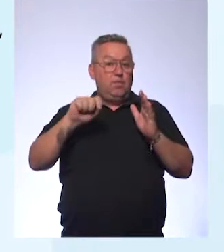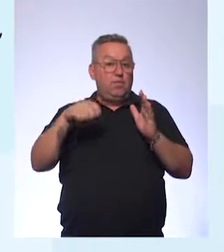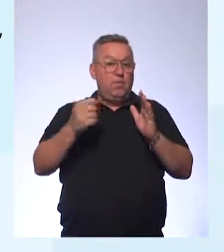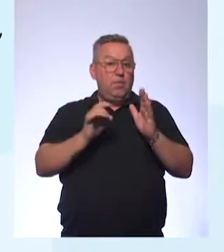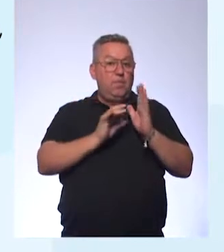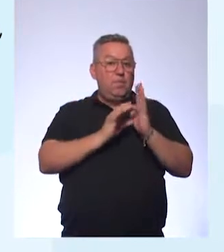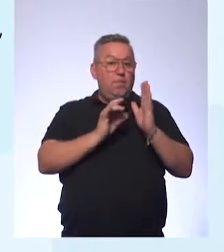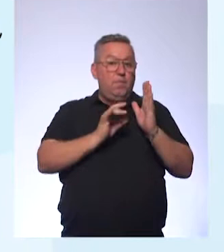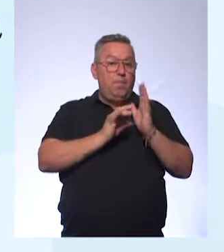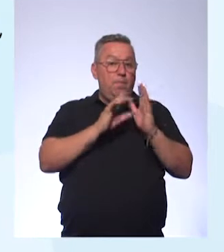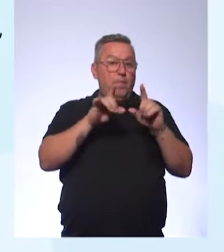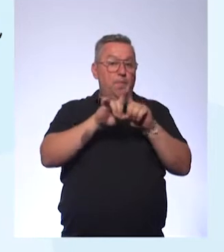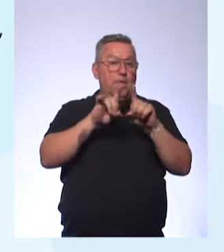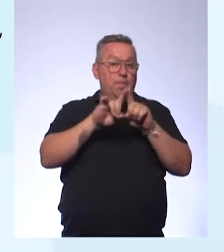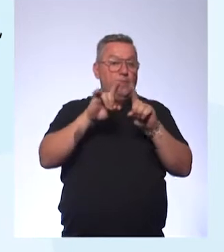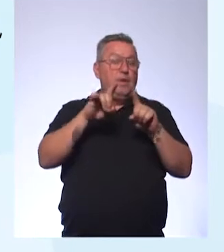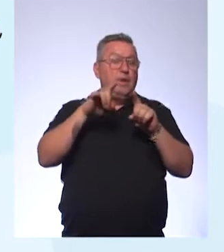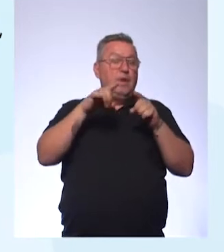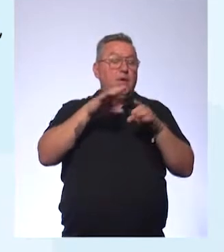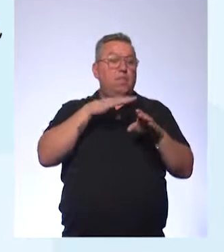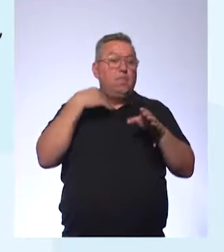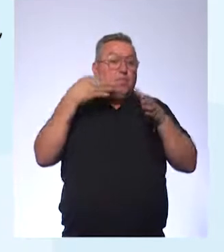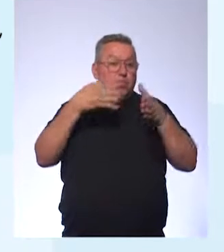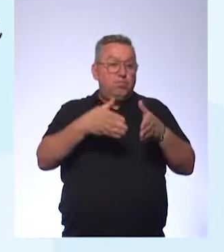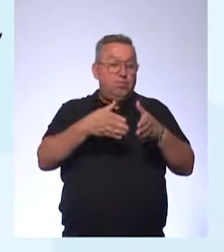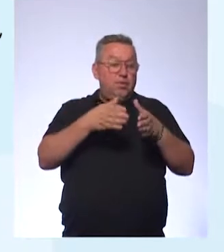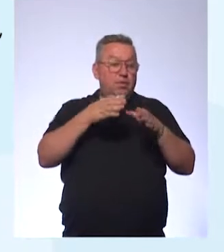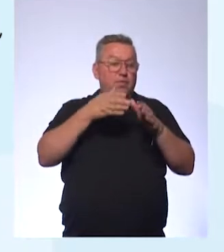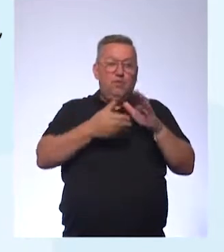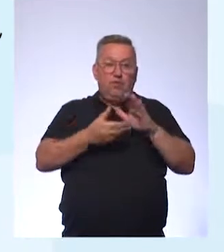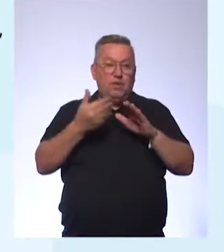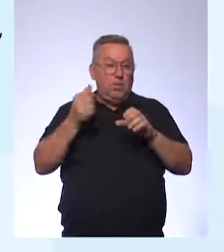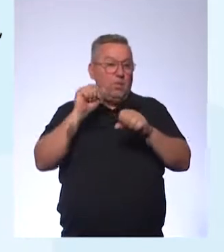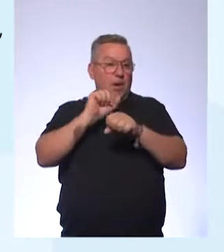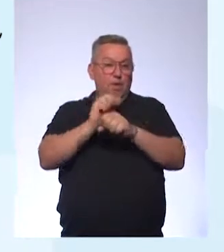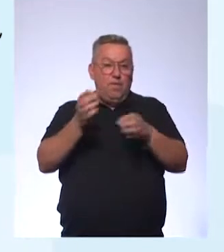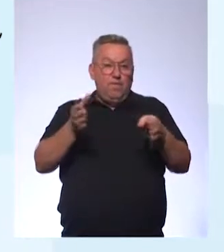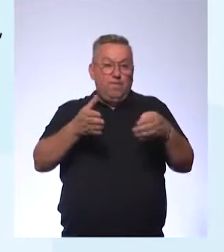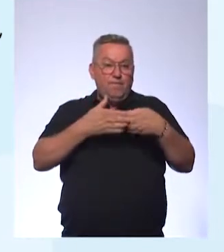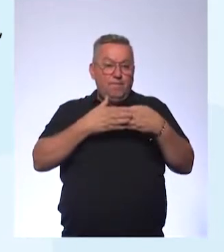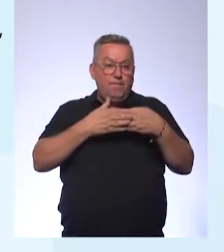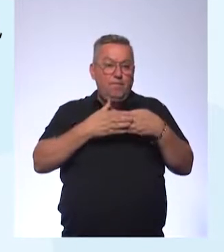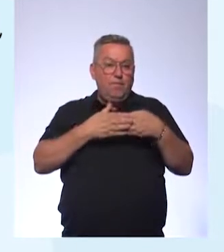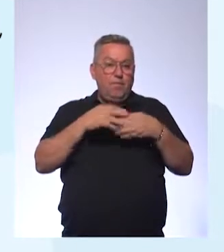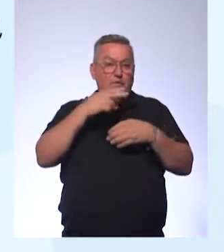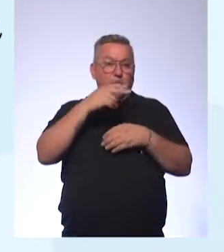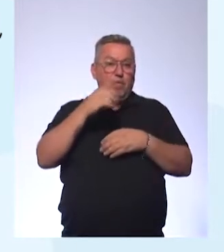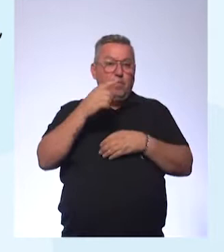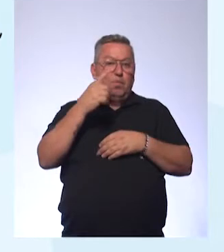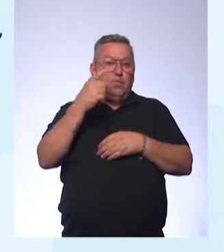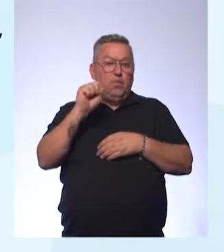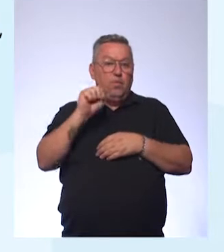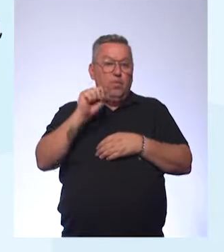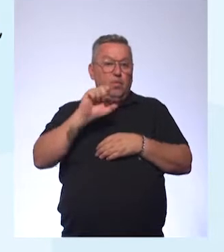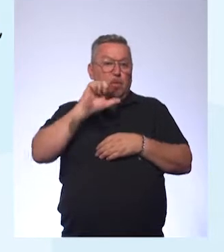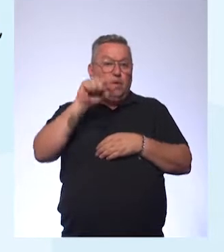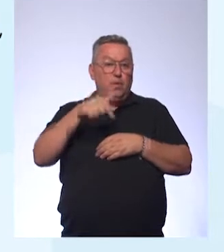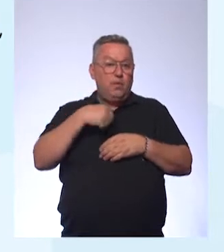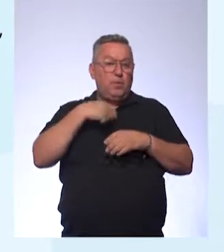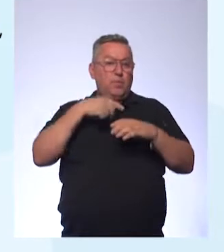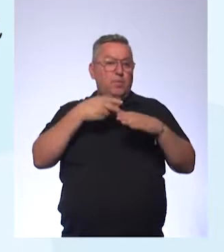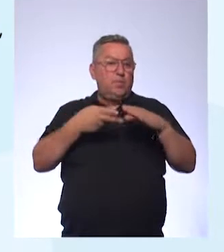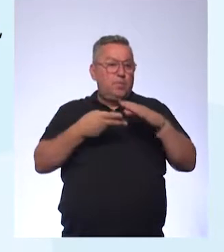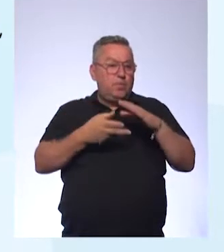dos enforcados foi desativado. Em 2018, aqui foi o que a prof falou, após escavações